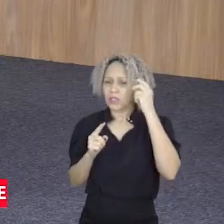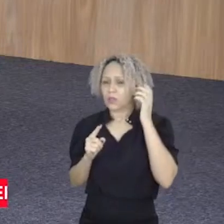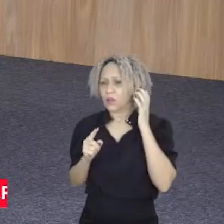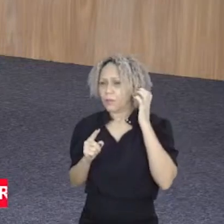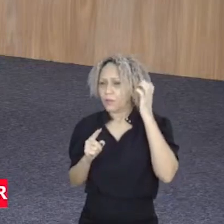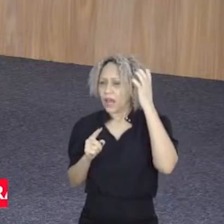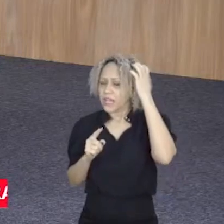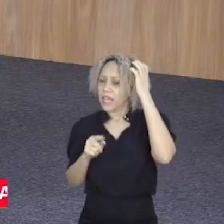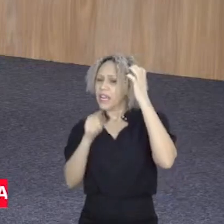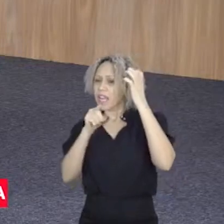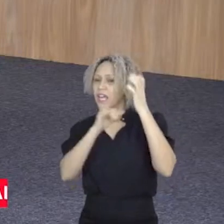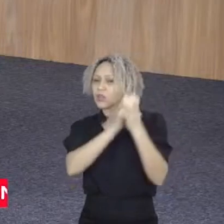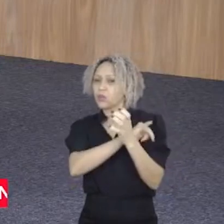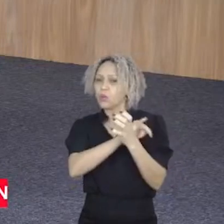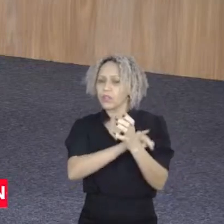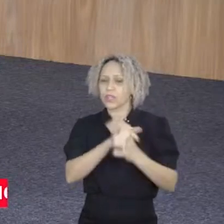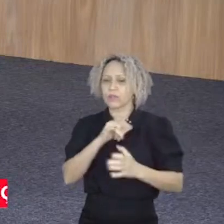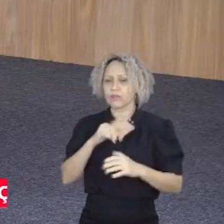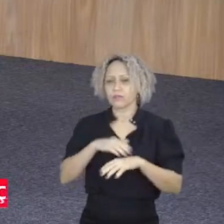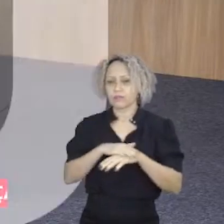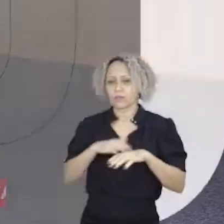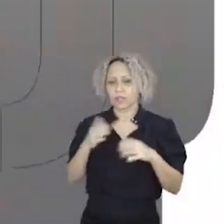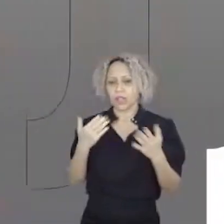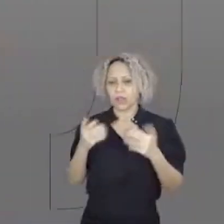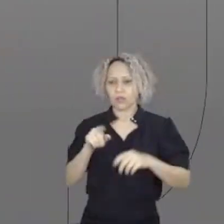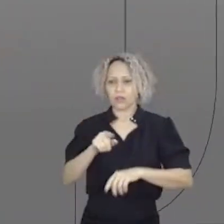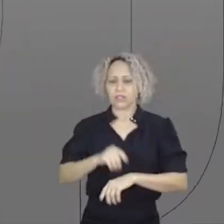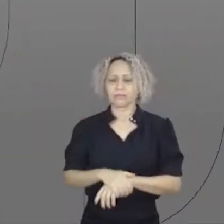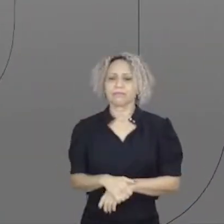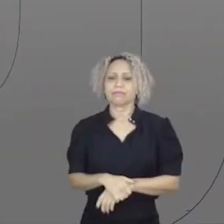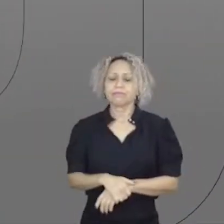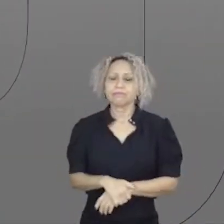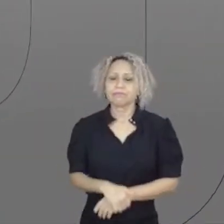sobre todos esses assuntos na nossa entrevista.